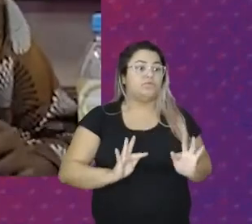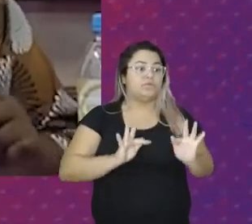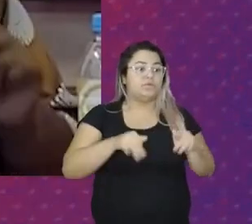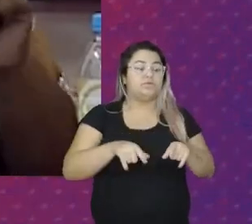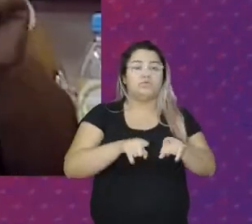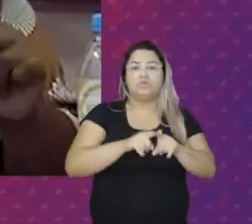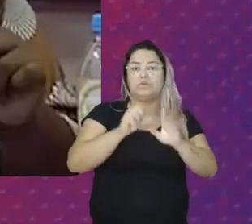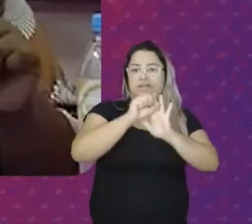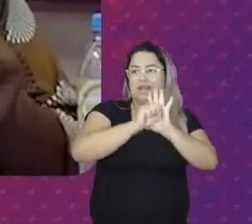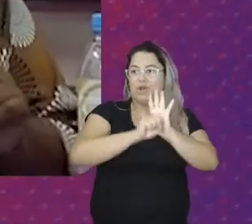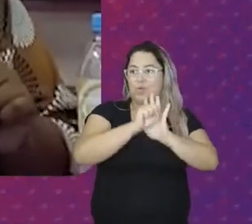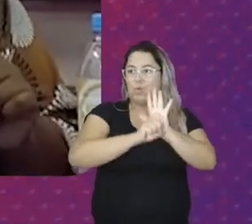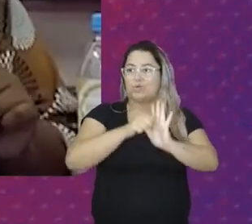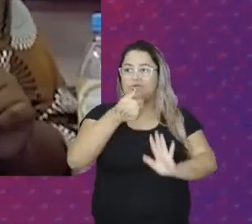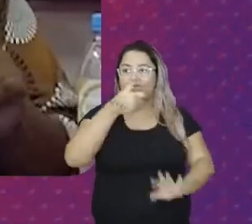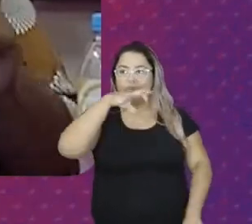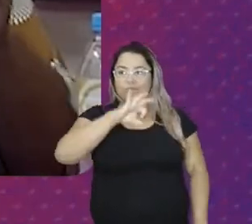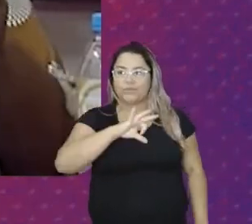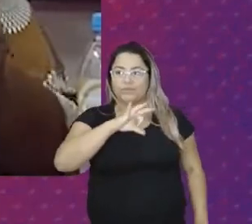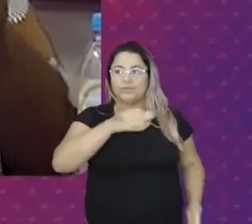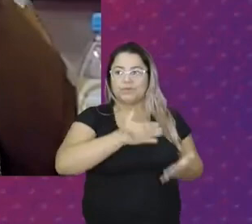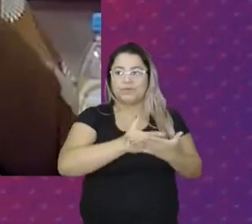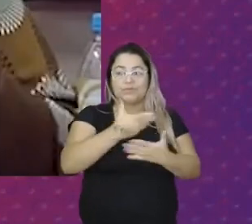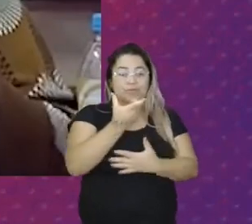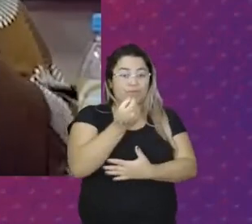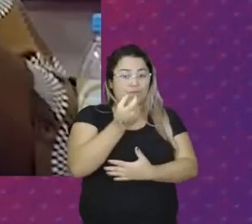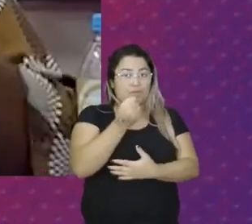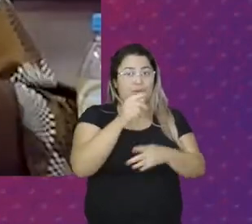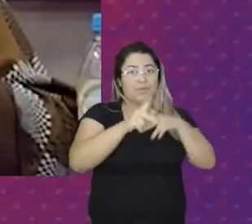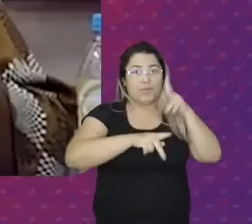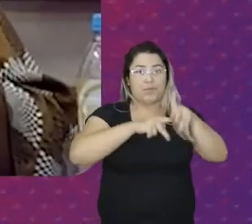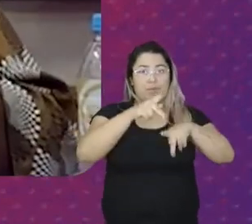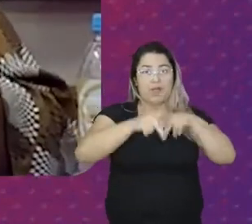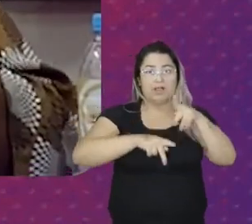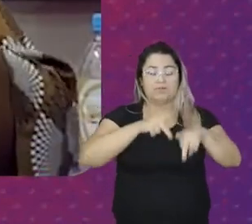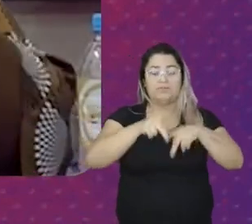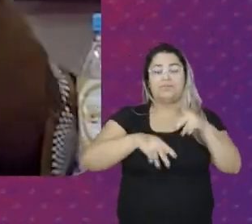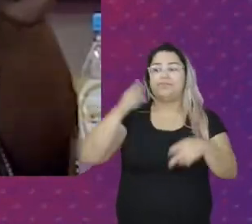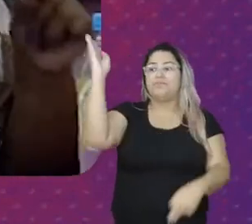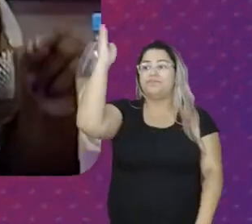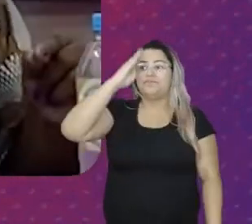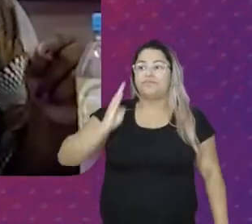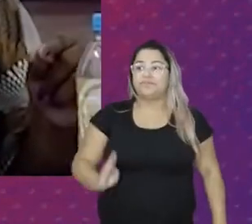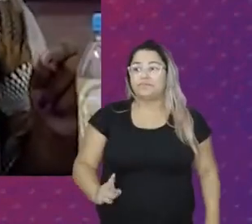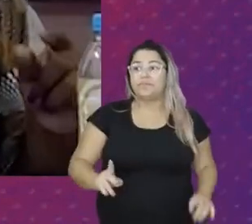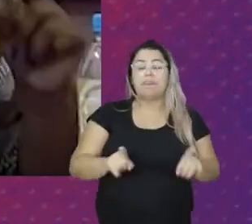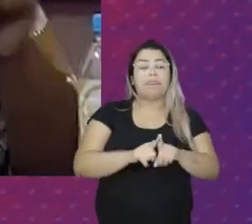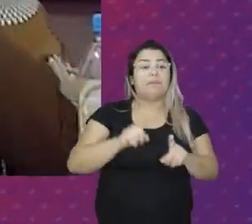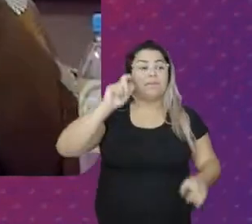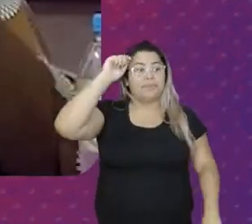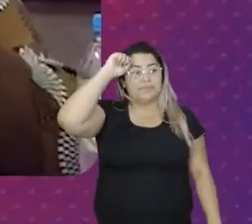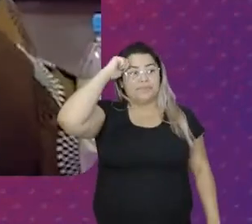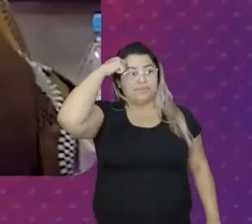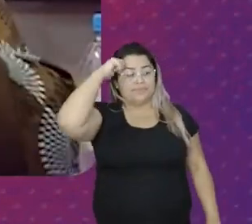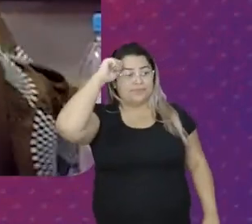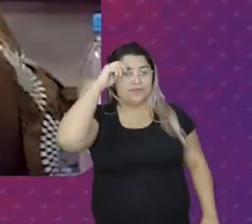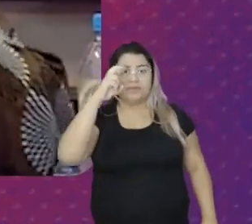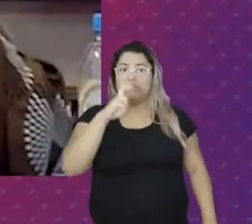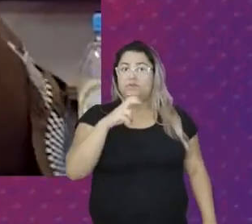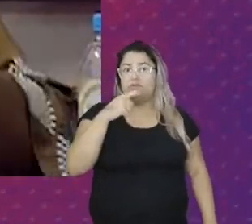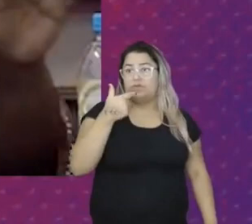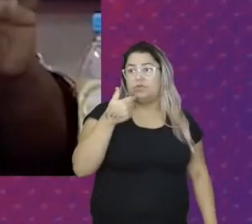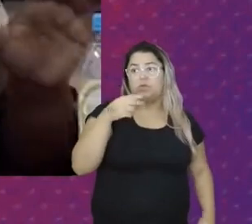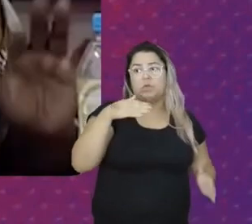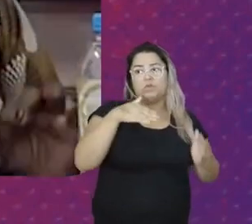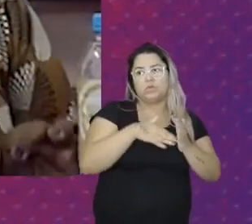século XIX, início do século XX, era uma população no Brasil de maioria negra, não é 52%,